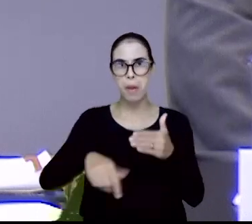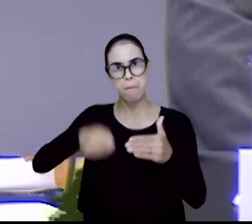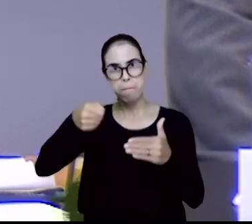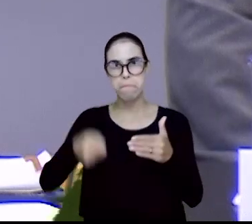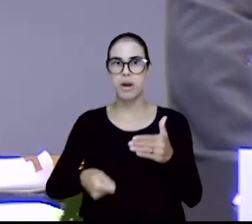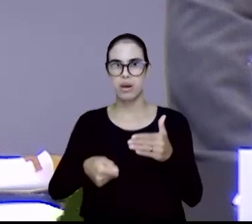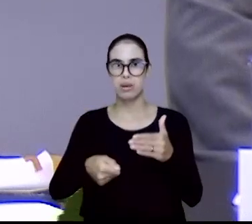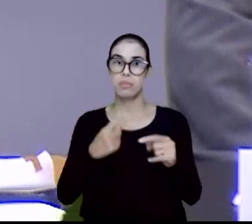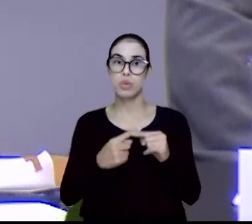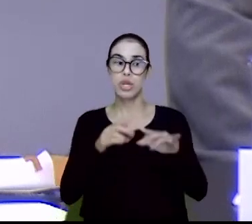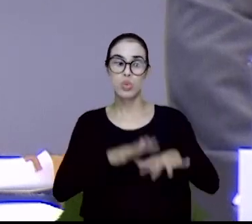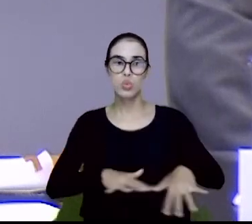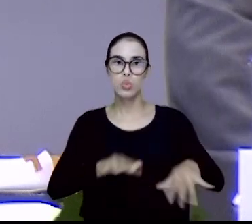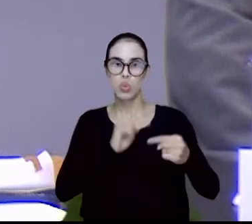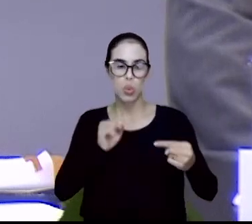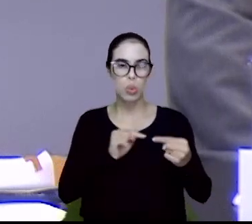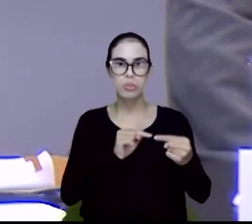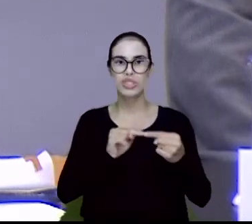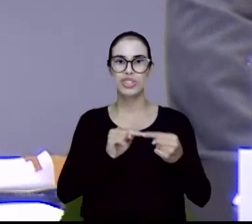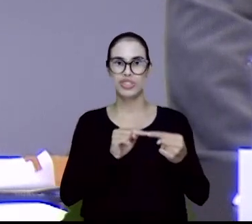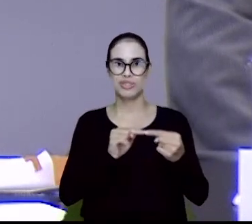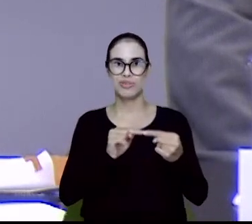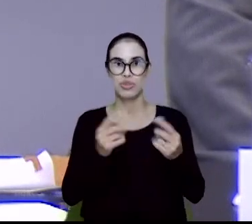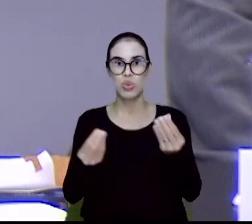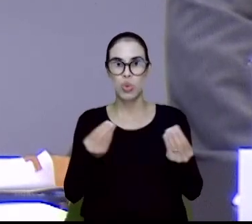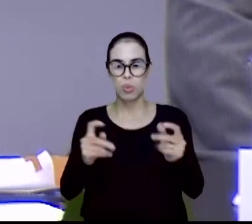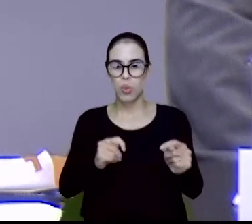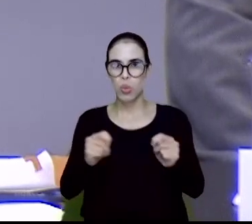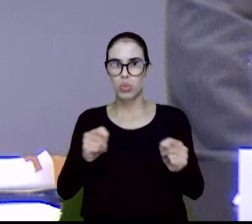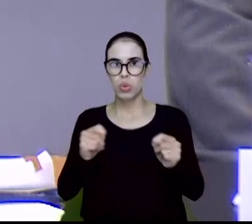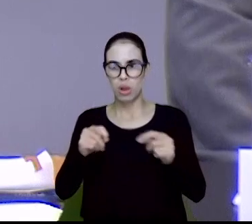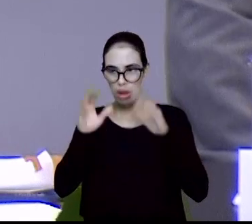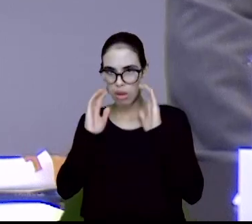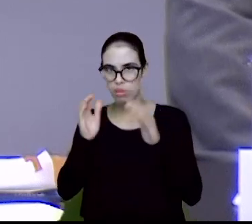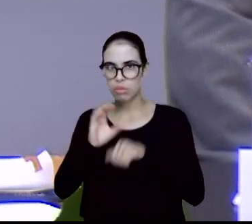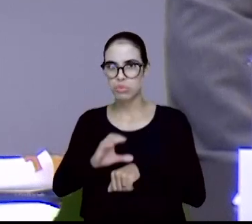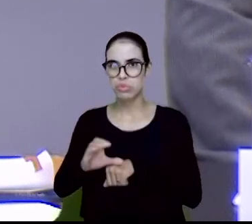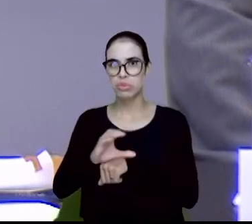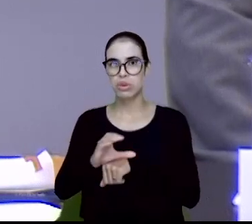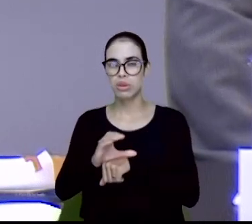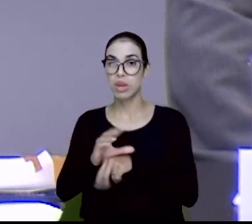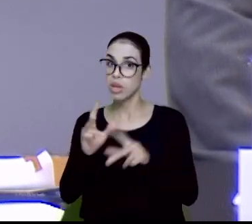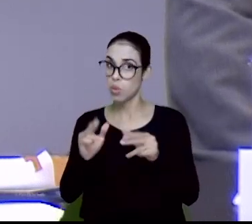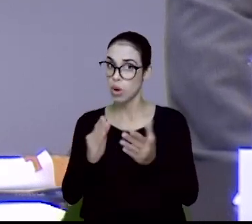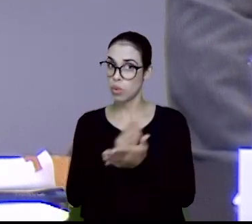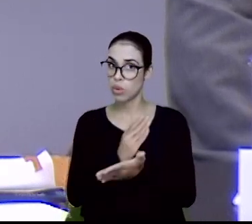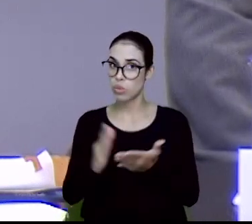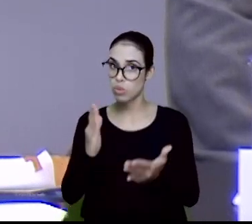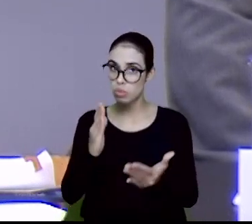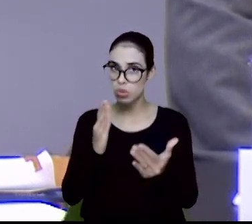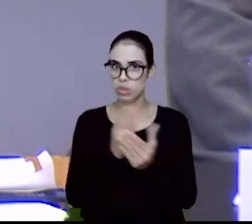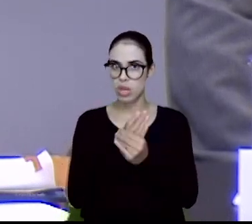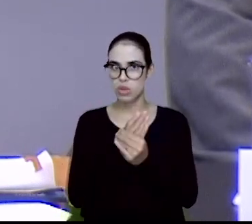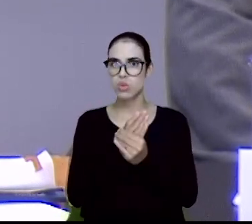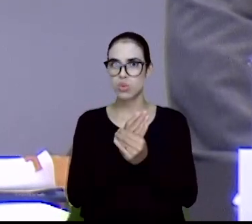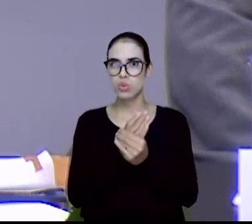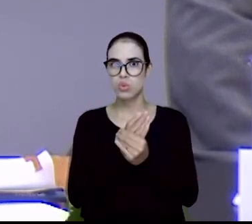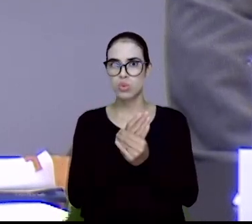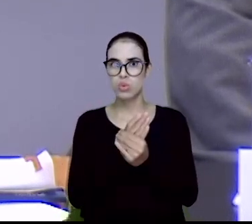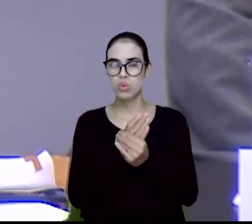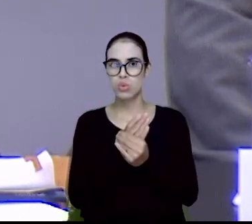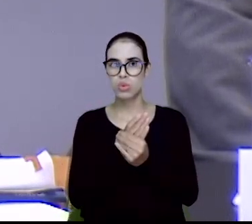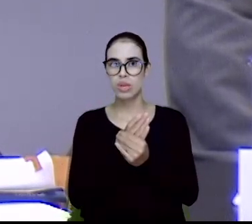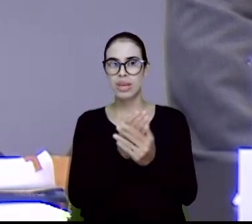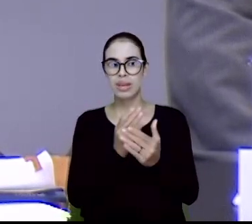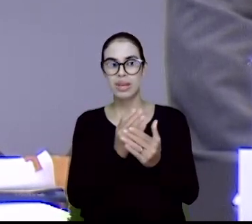objetivização do controle de constitucionalidade, mesmo nos processos subjetivos, mesmo nos processos individuais. Portanto, como